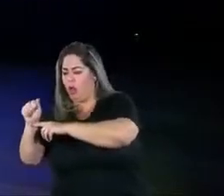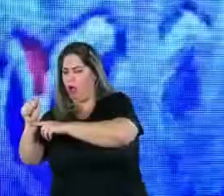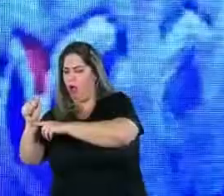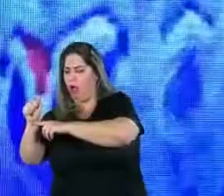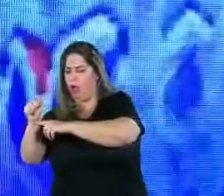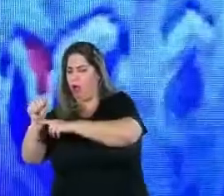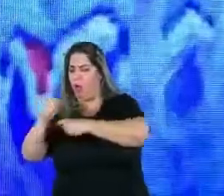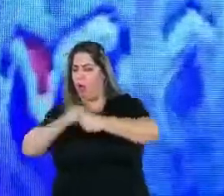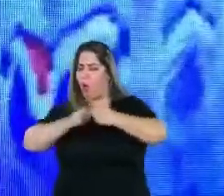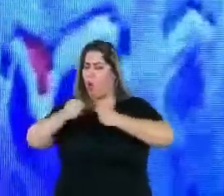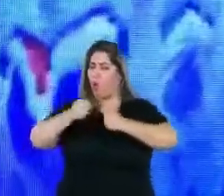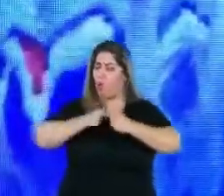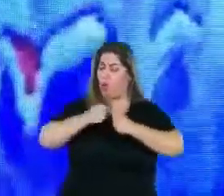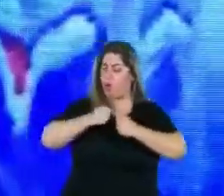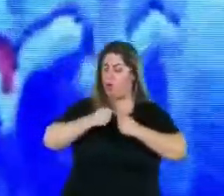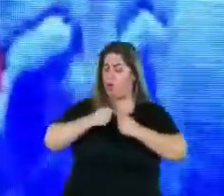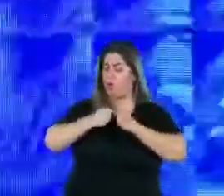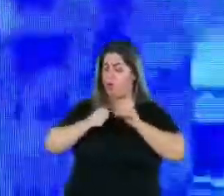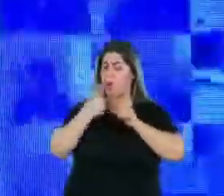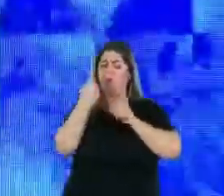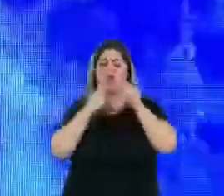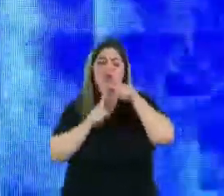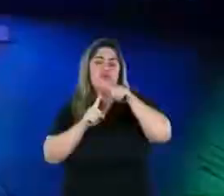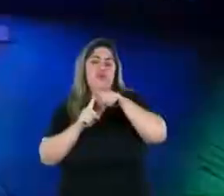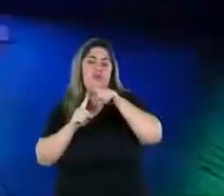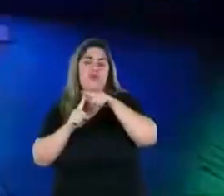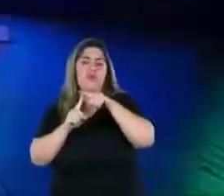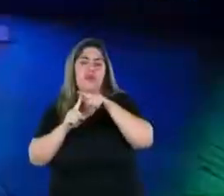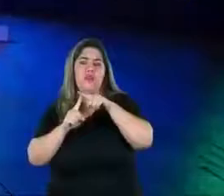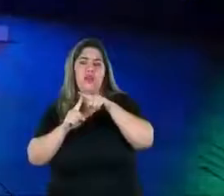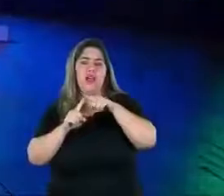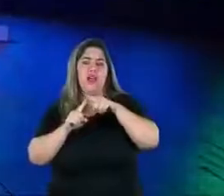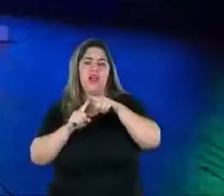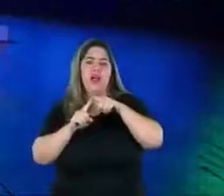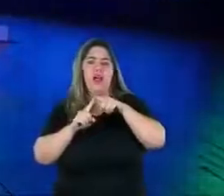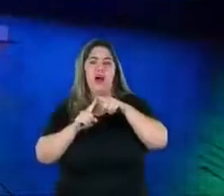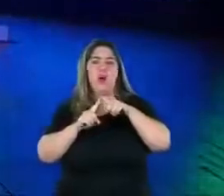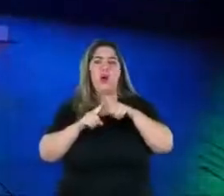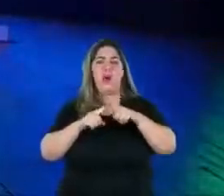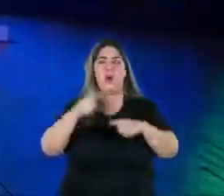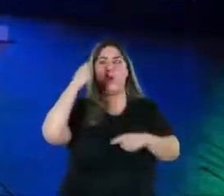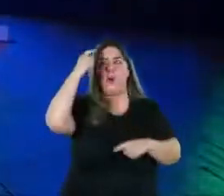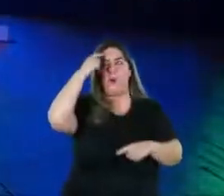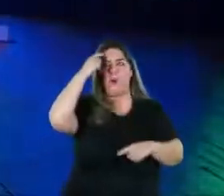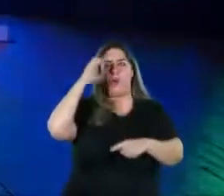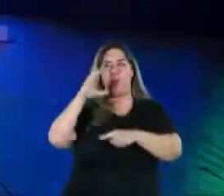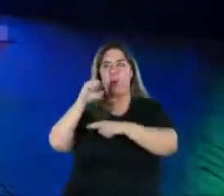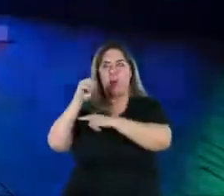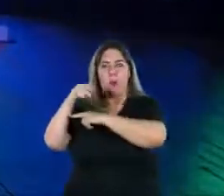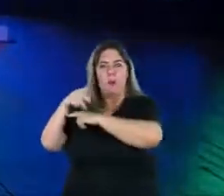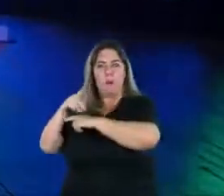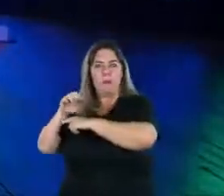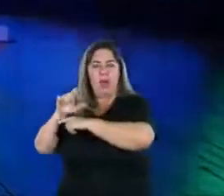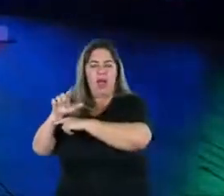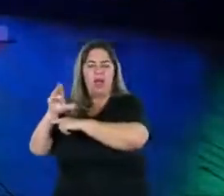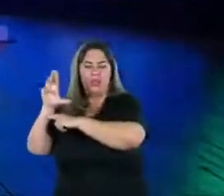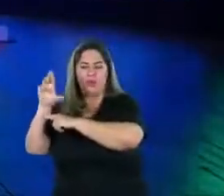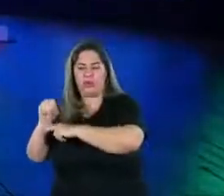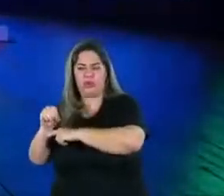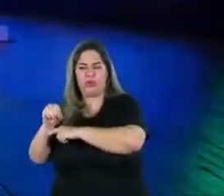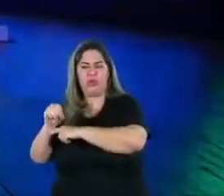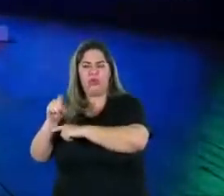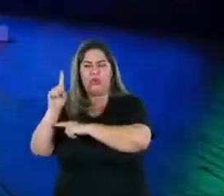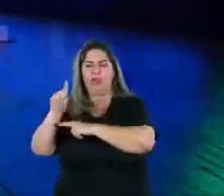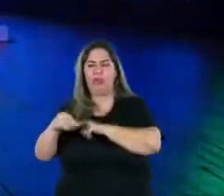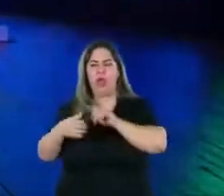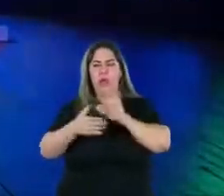pode ser apenas uma representação. Então, o pensamento complexo do Edgar Morin, ele propõe